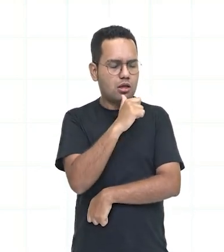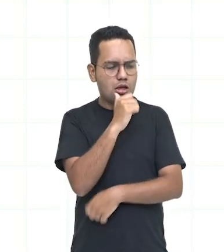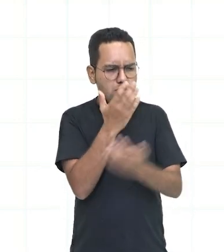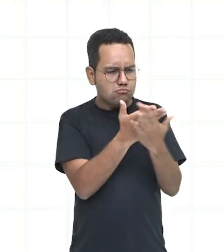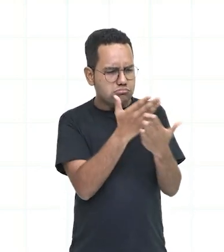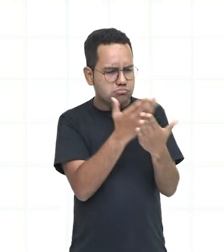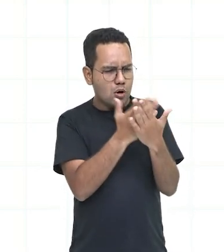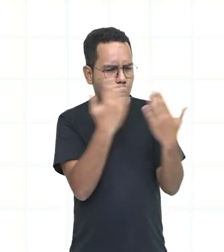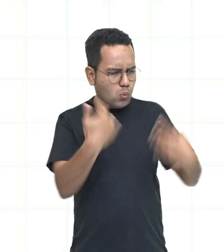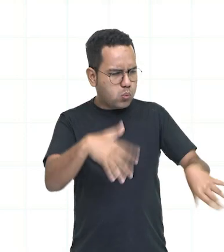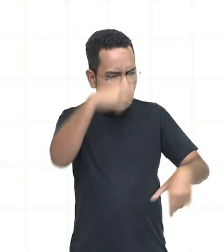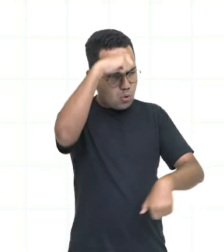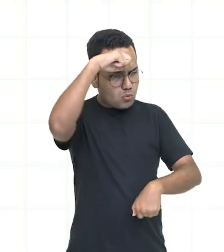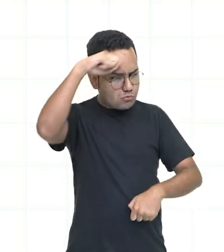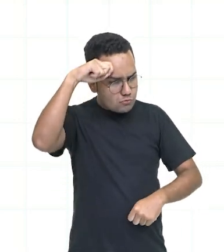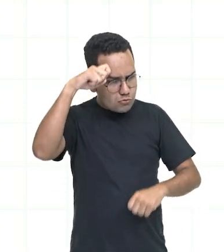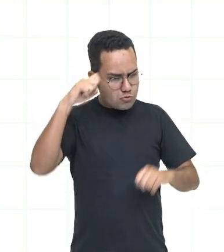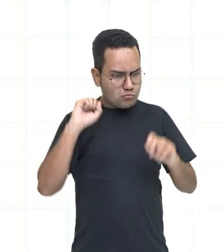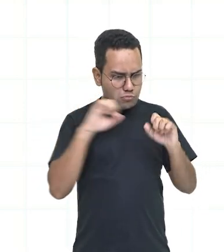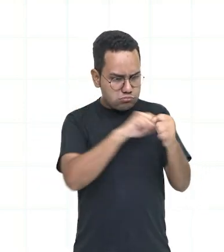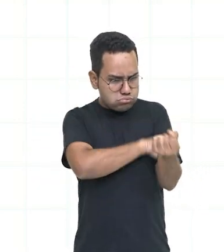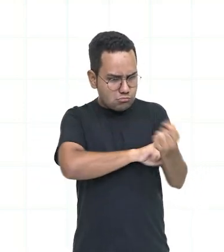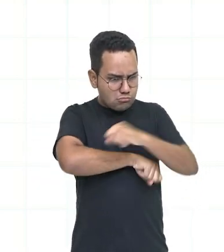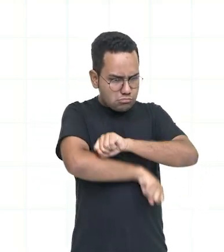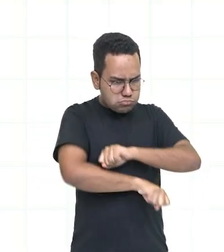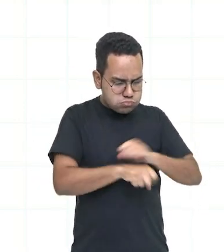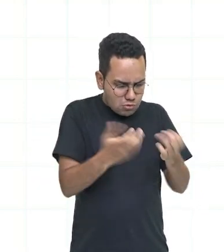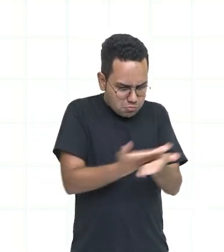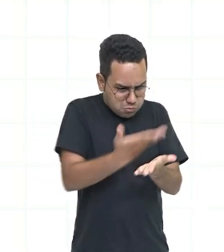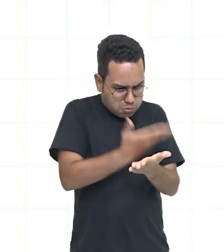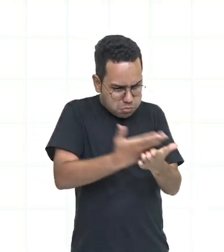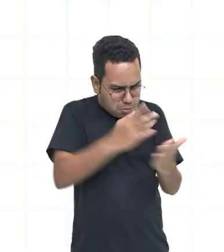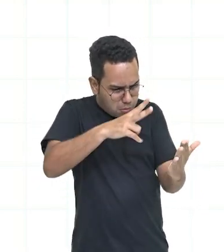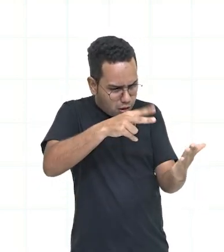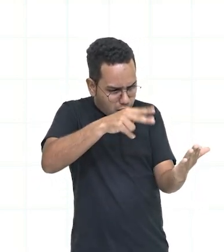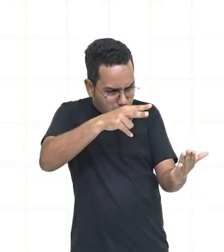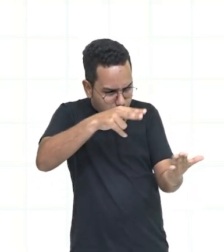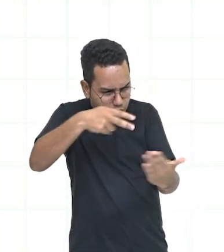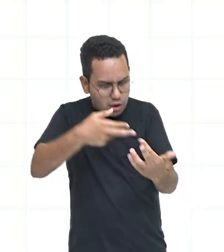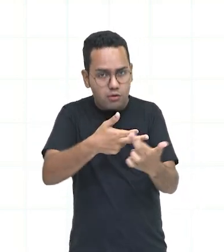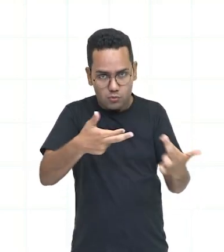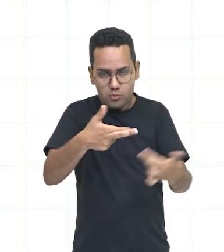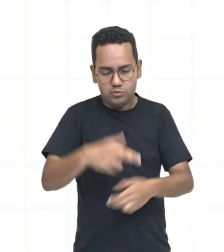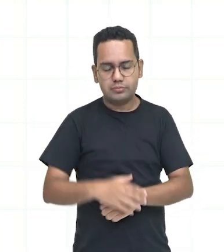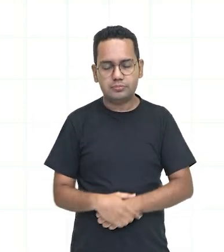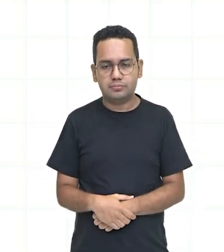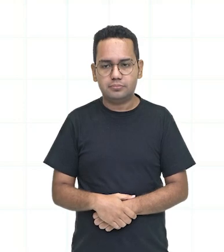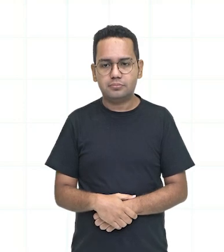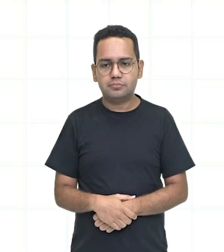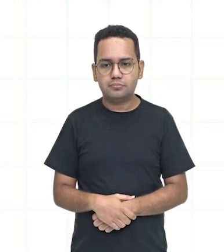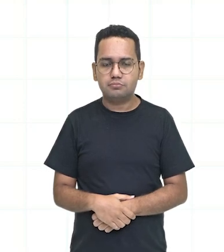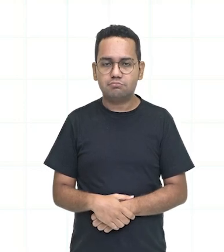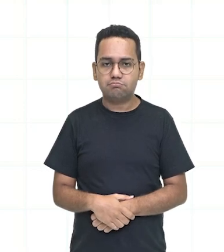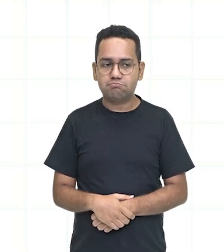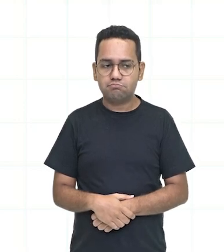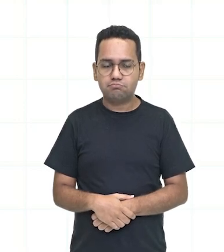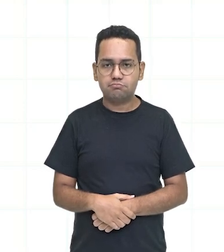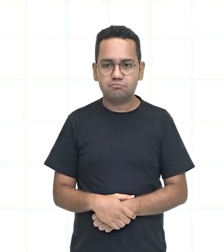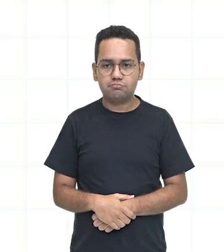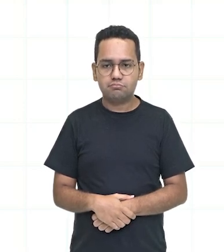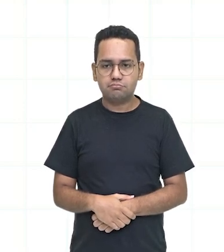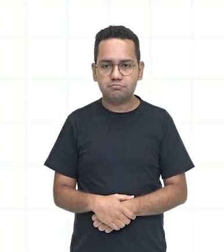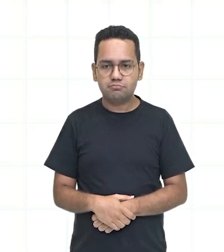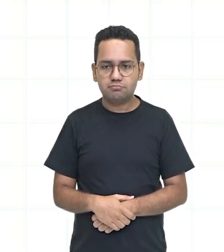pass the exam. Então, essa primeira aqui, ó, gente, se ela estudar pesado, então, Se isso acontecer,